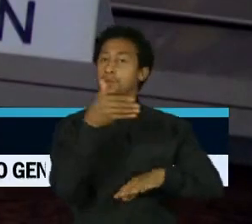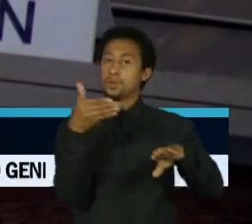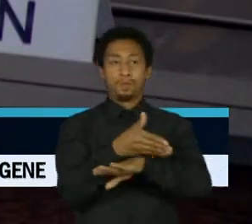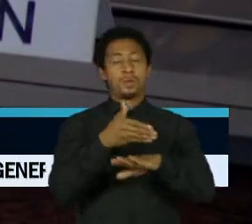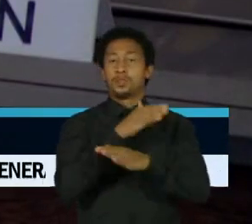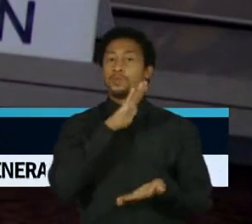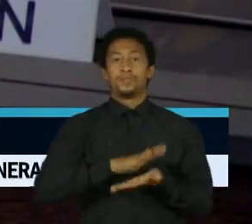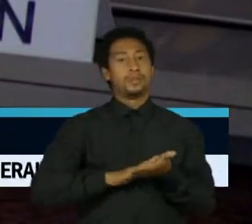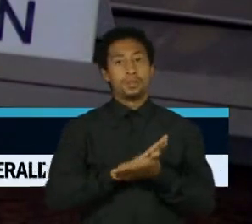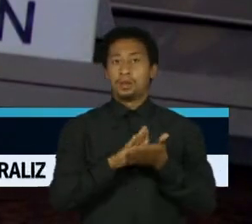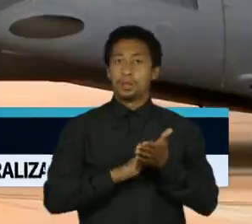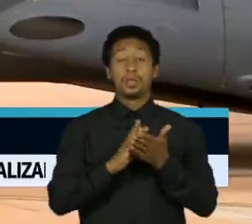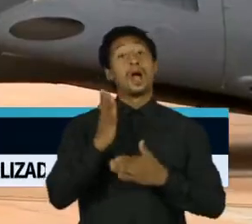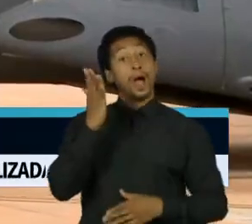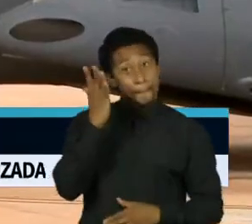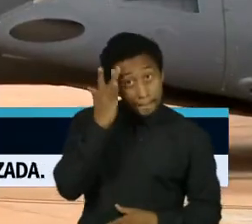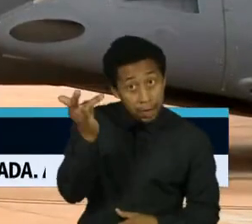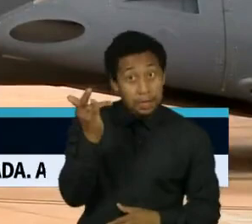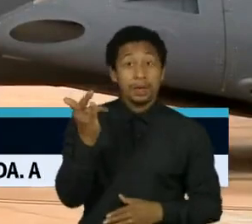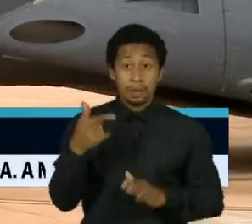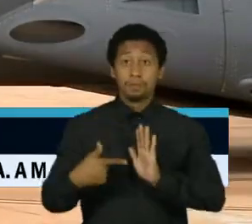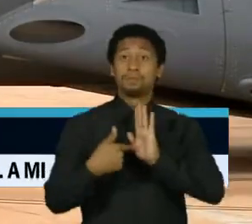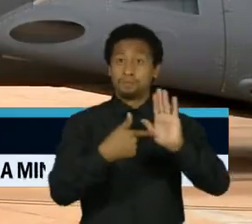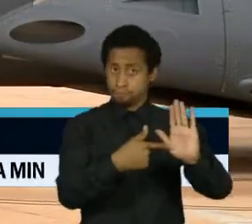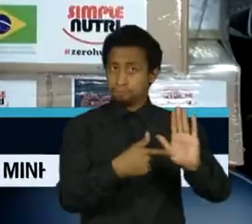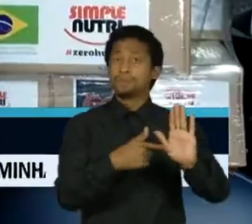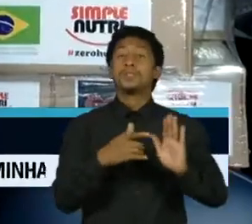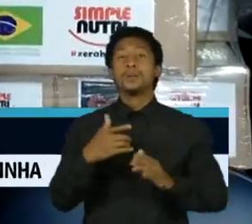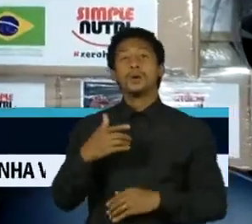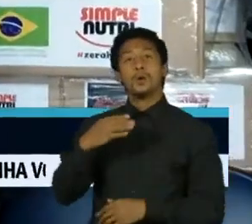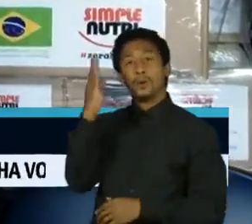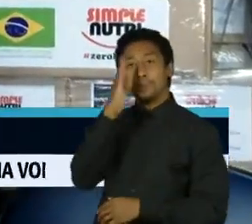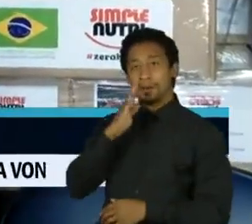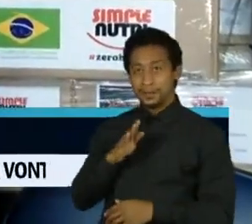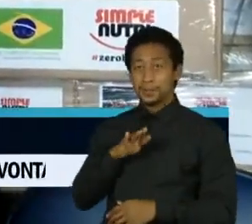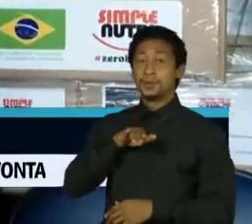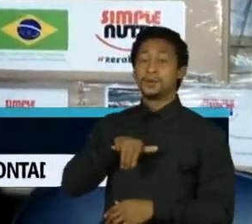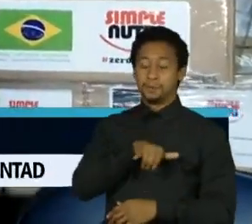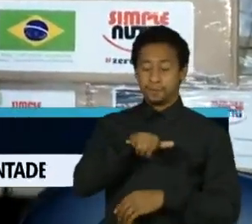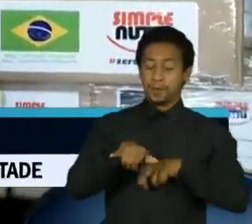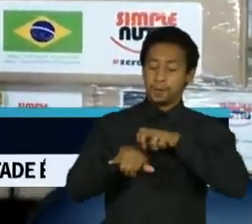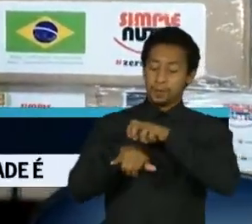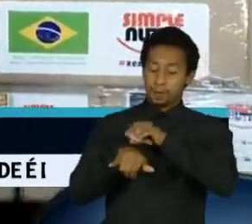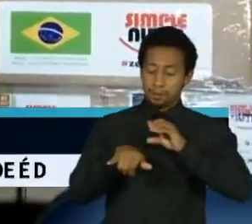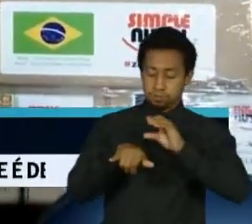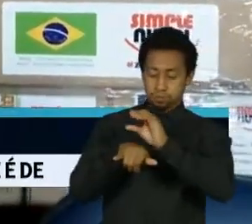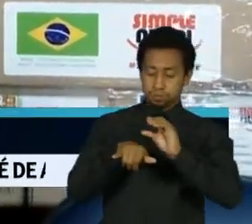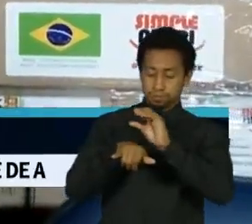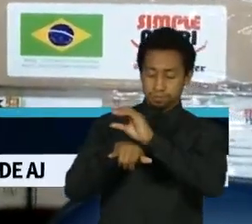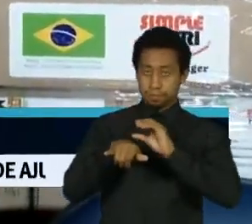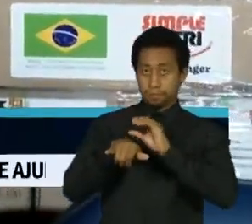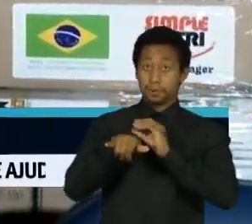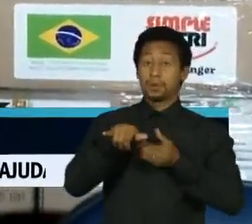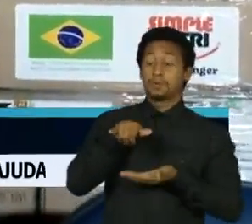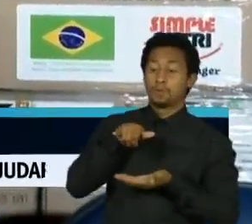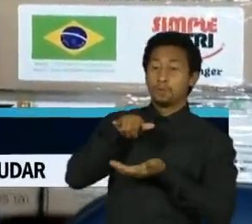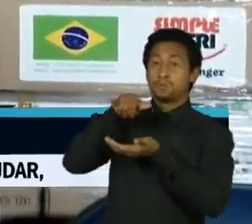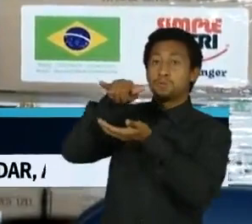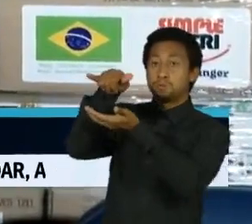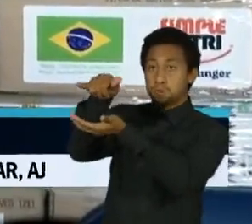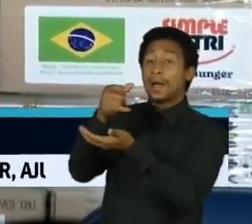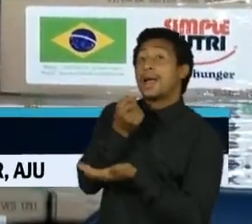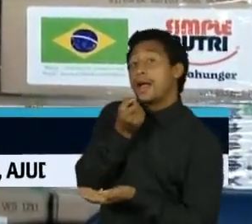se pronunciar só amanhã. O Brasil enviou 11 toneladas e meia de medicamentos, remédios e itens de